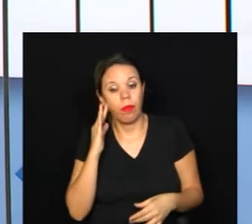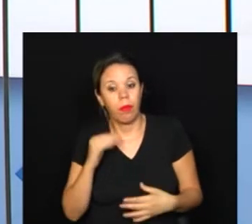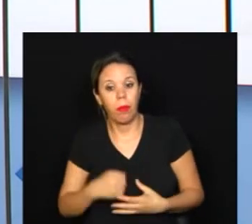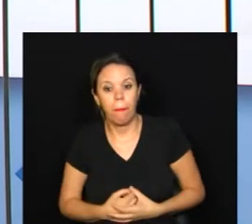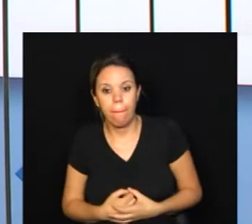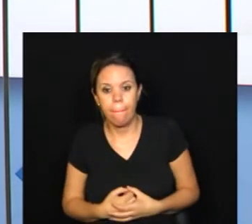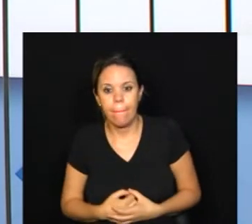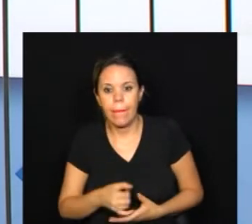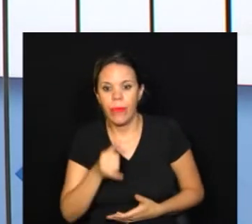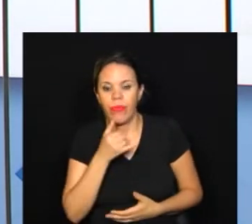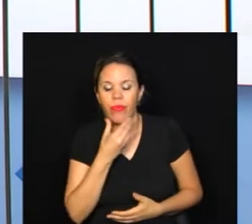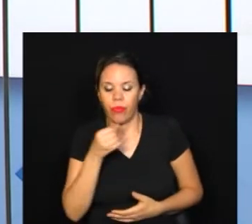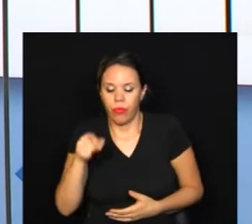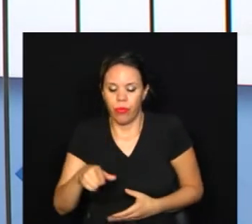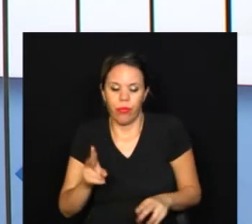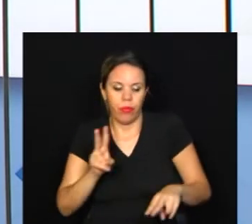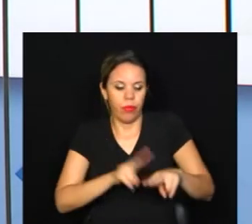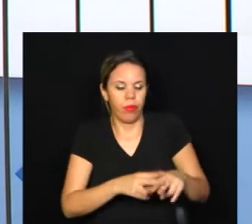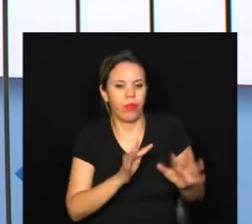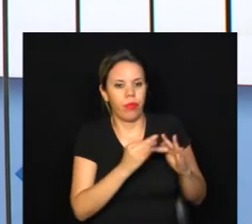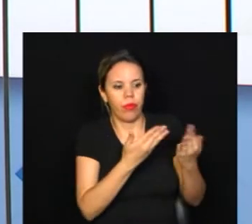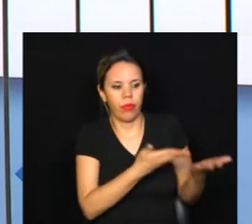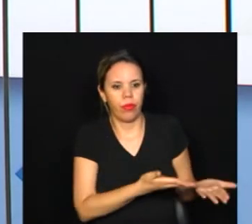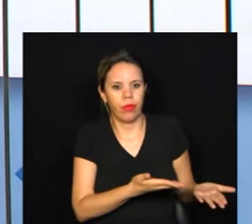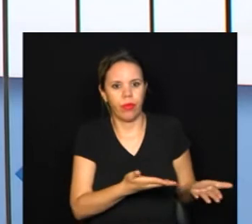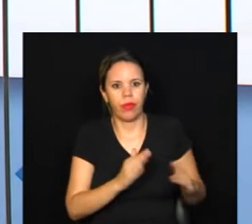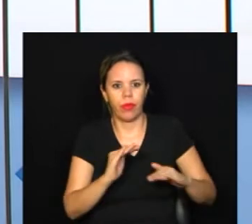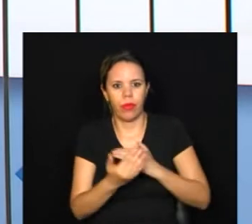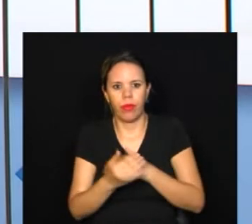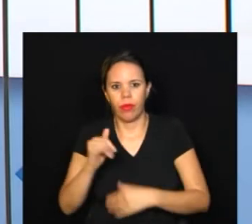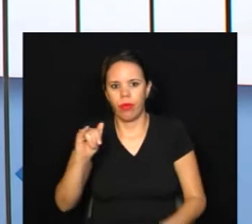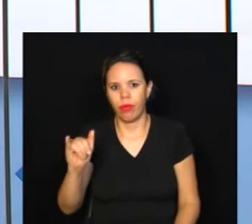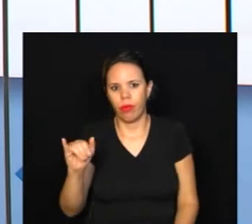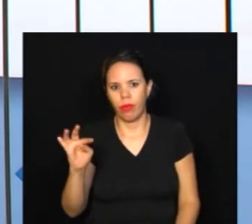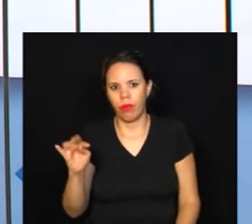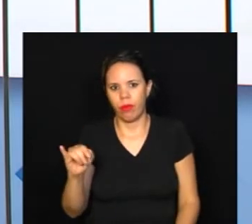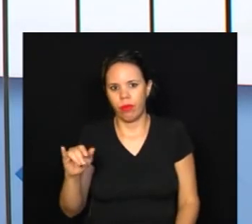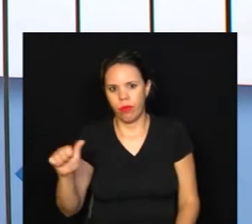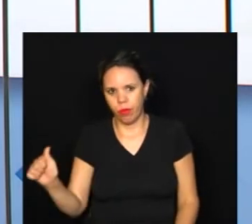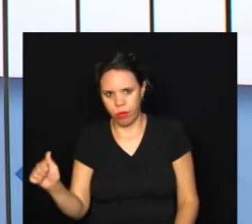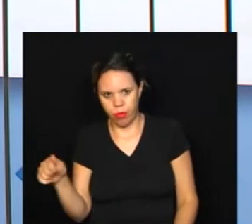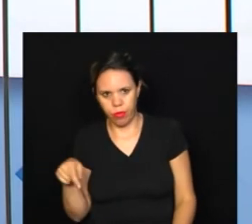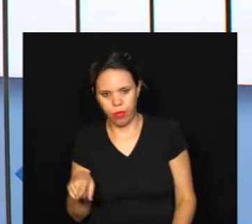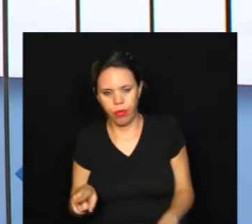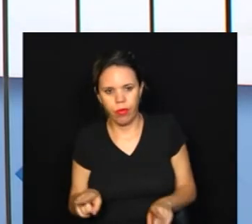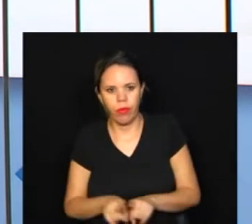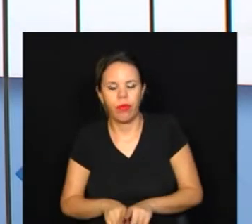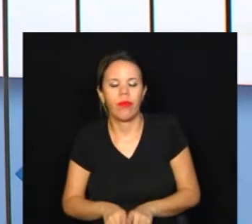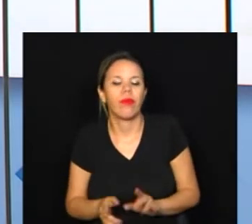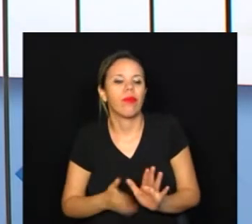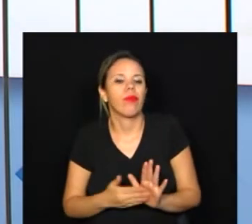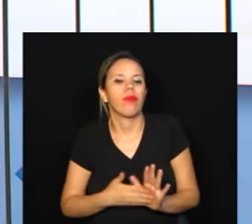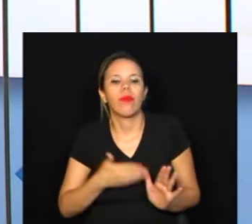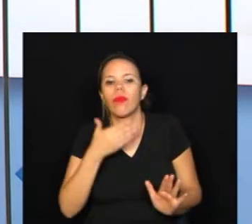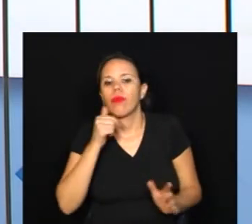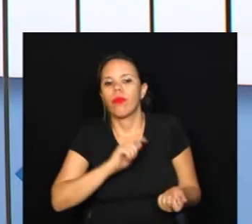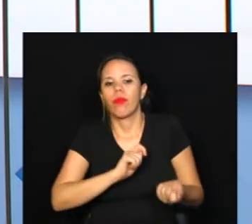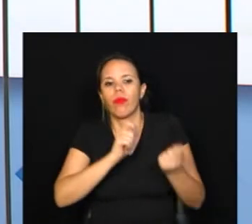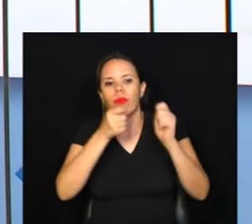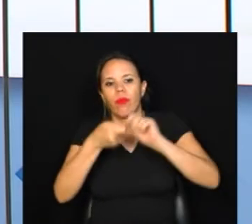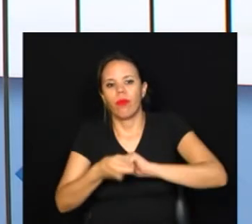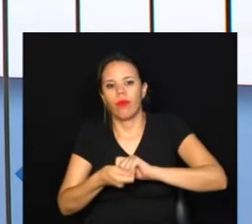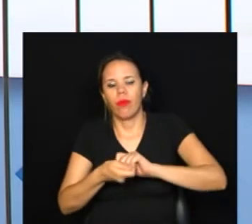conveniada no caso do menino preso por sua família no Jardim Itatiaia. E também para propor melhorias e adequações